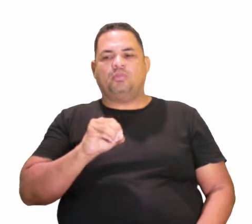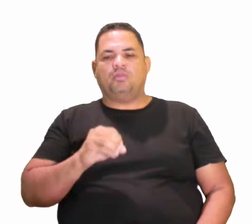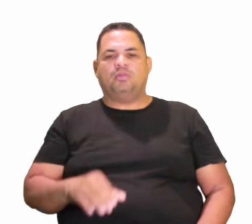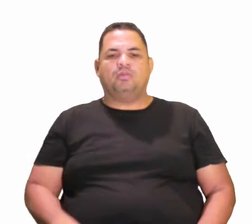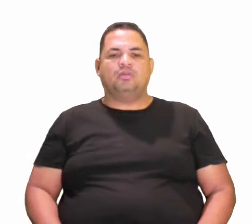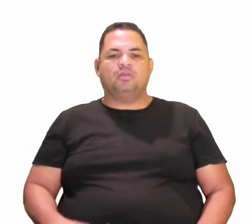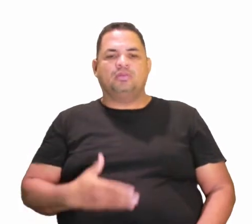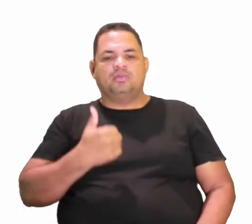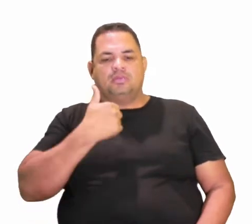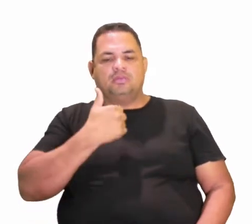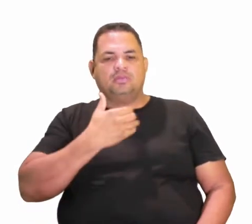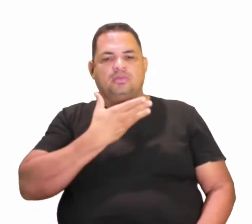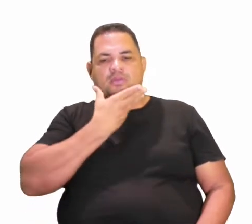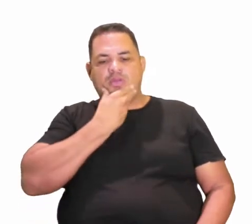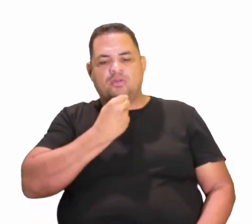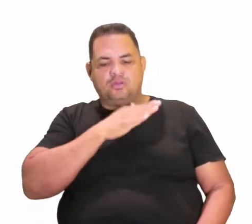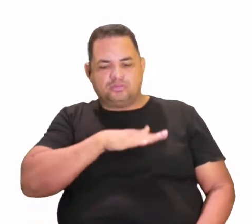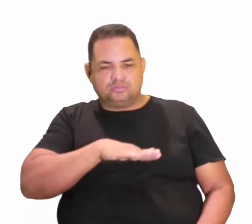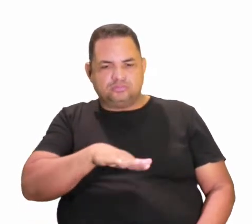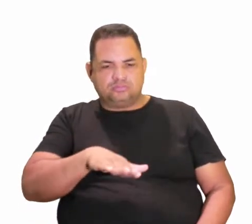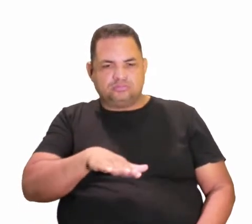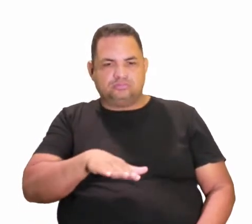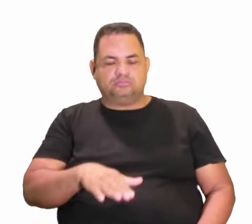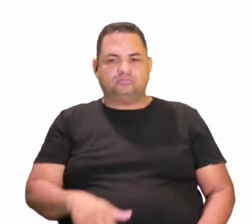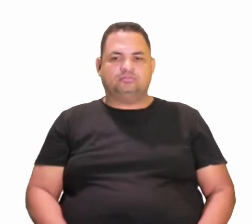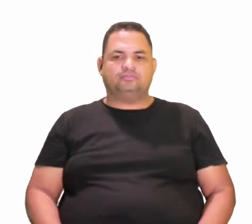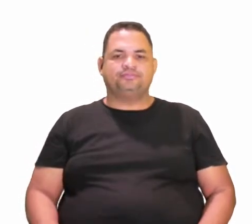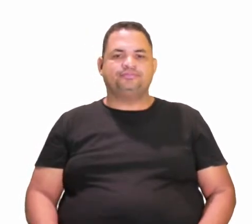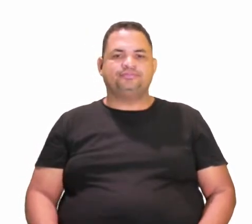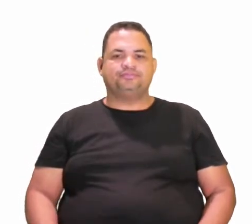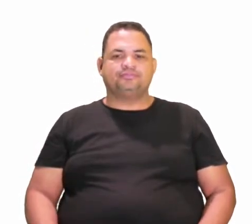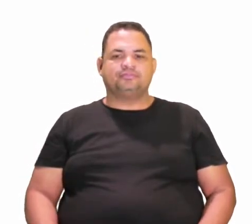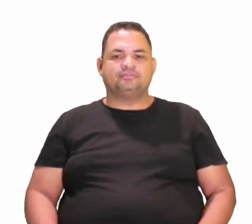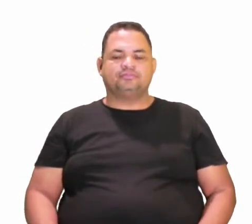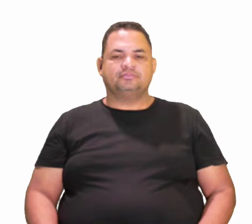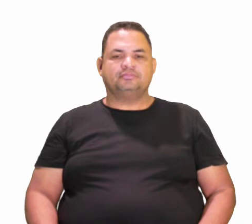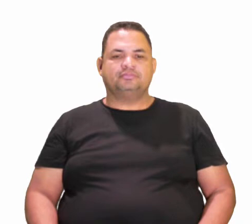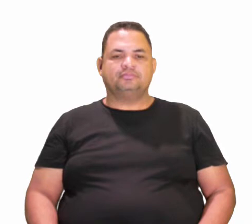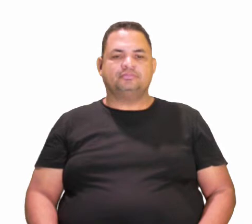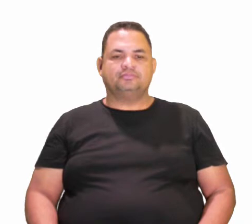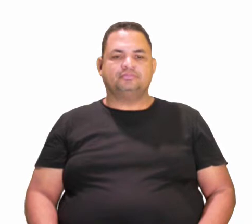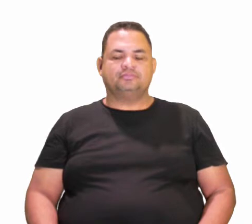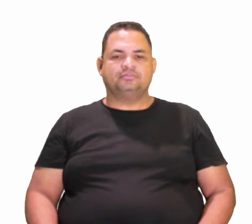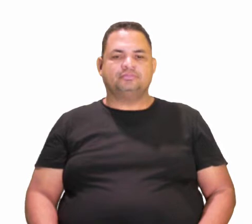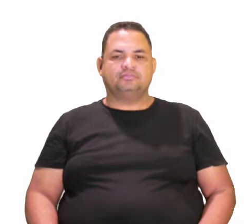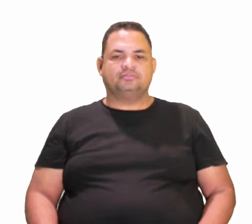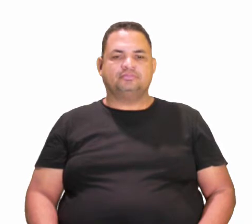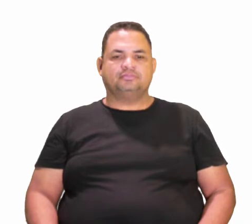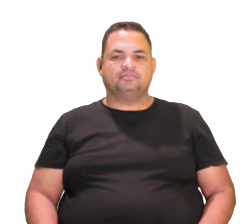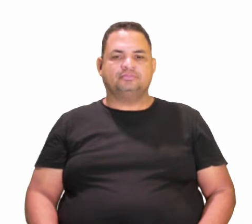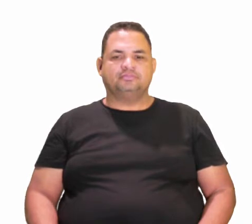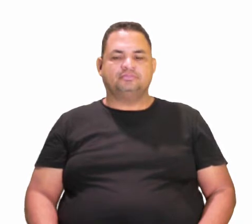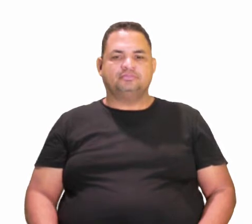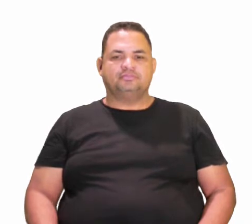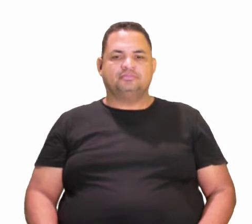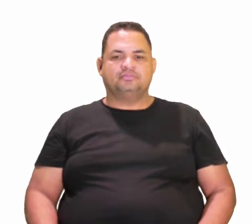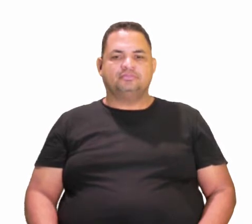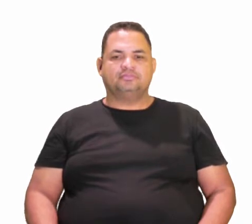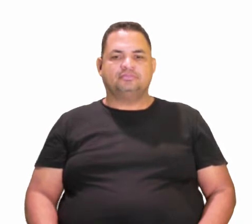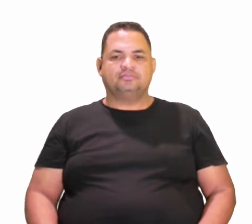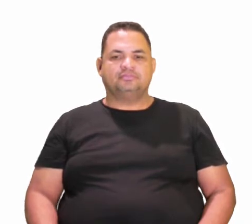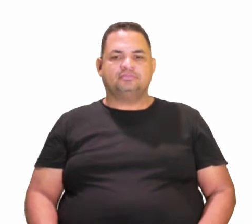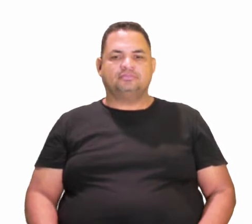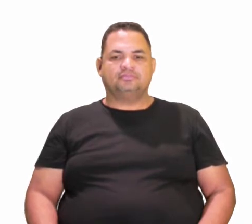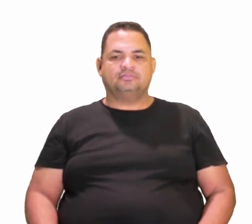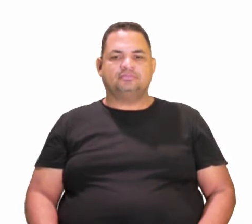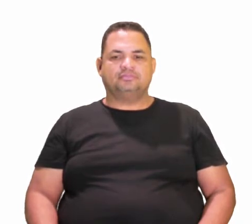um garotinho, olha que teacher bagunçando com o garotinho, agora foi. Para eu falar do garotinho, que eu coloquei